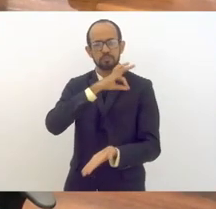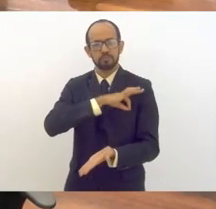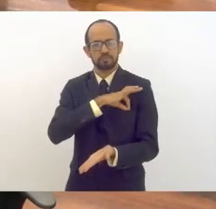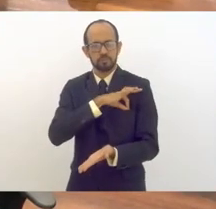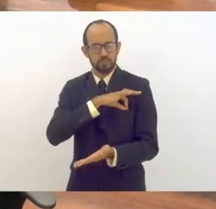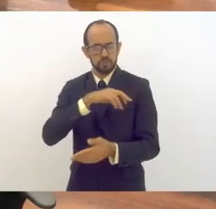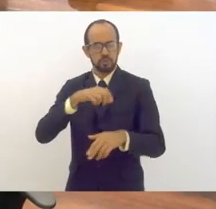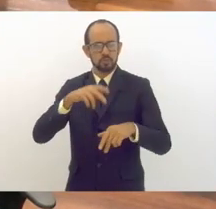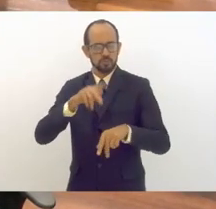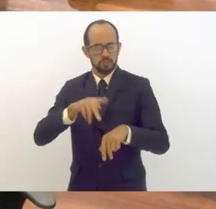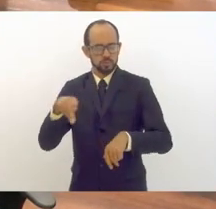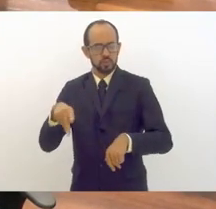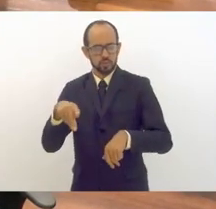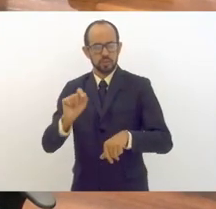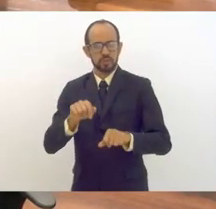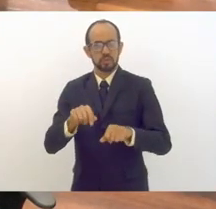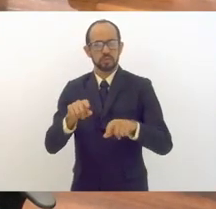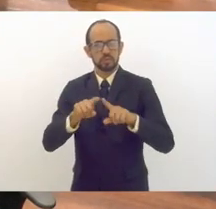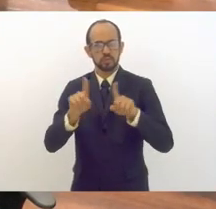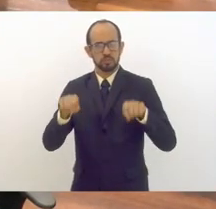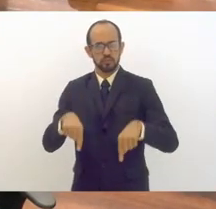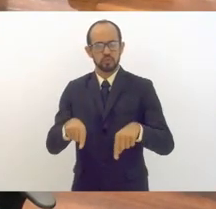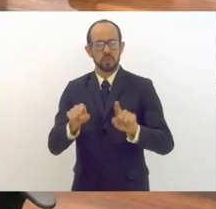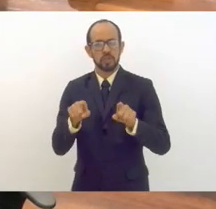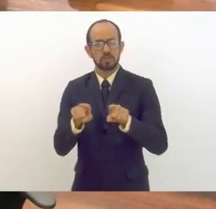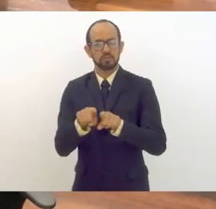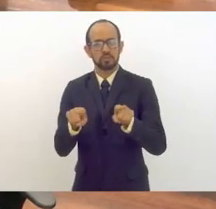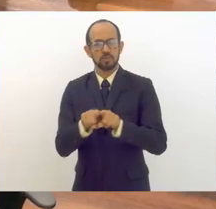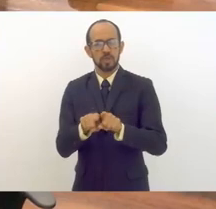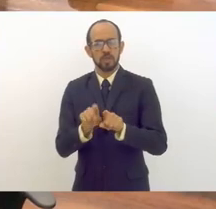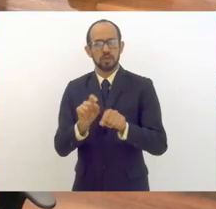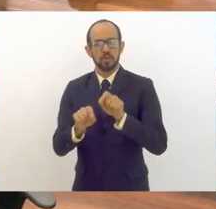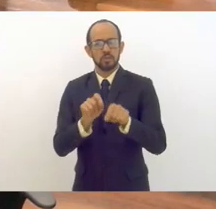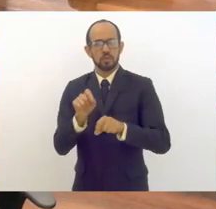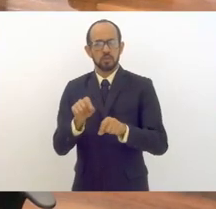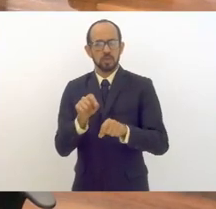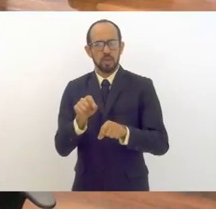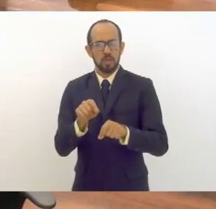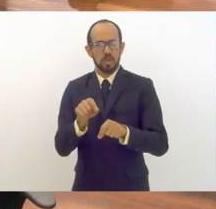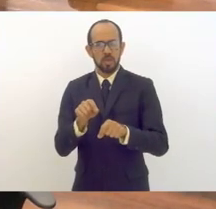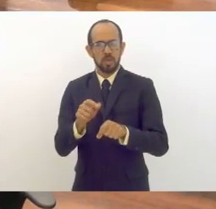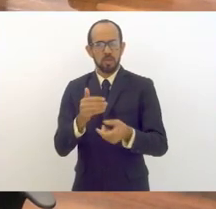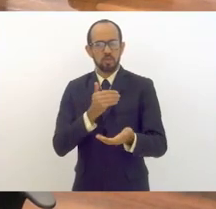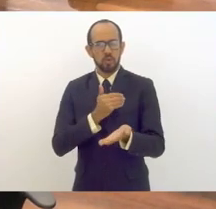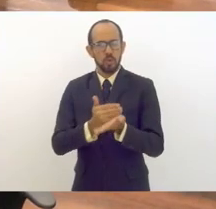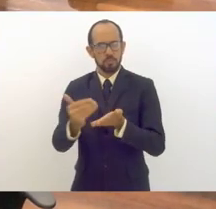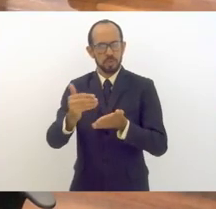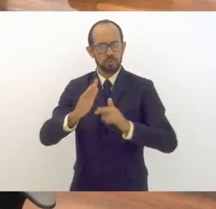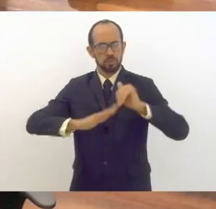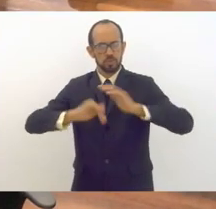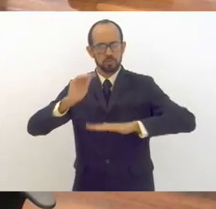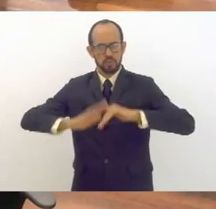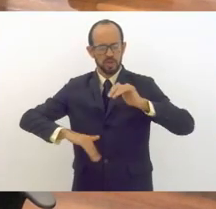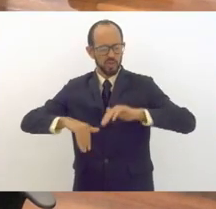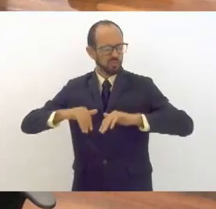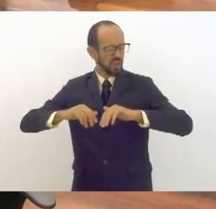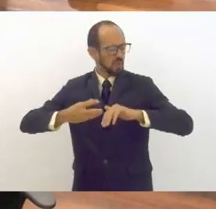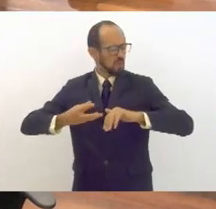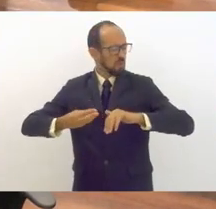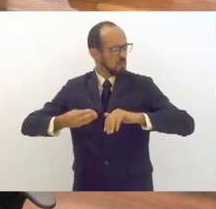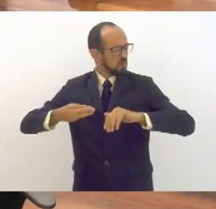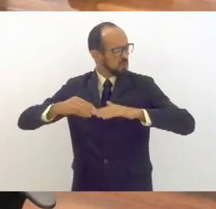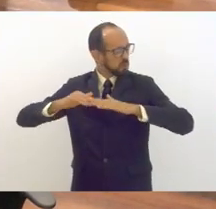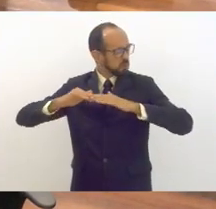caso dos funcionários e funcionárias, os vencimentos iniciais de carreira estão muito